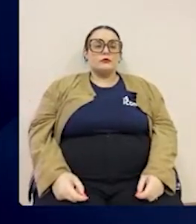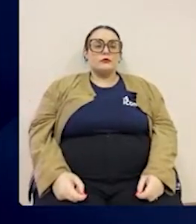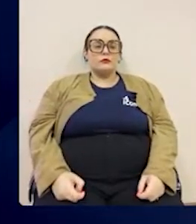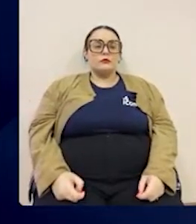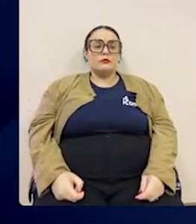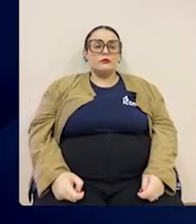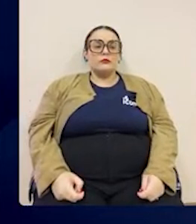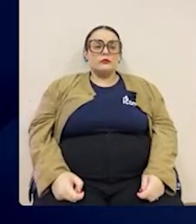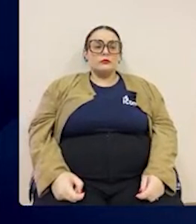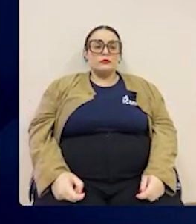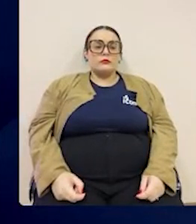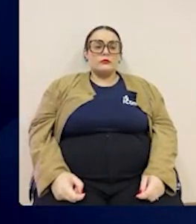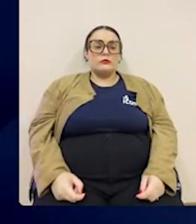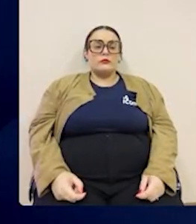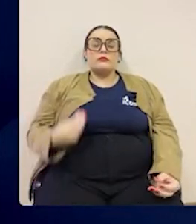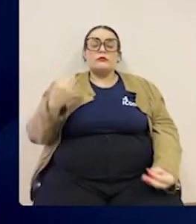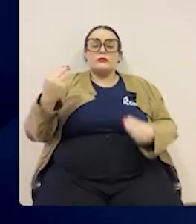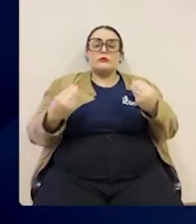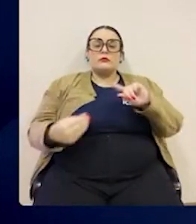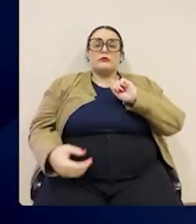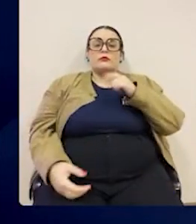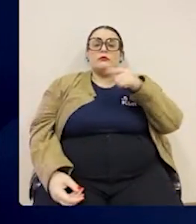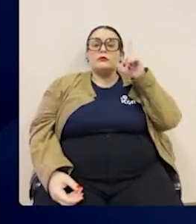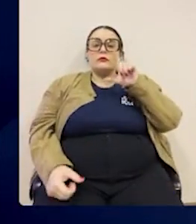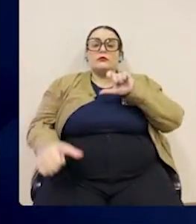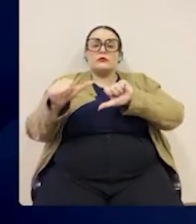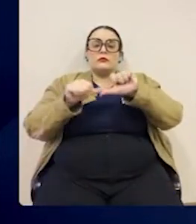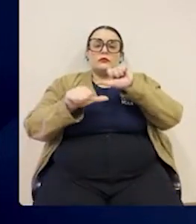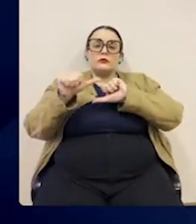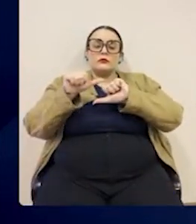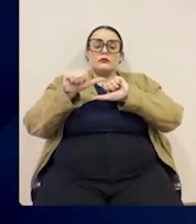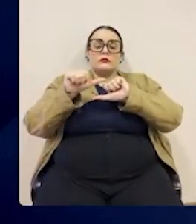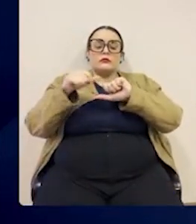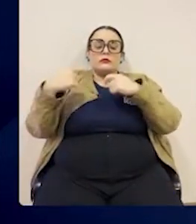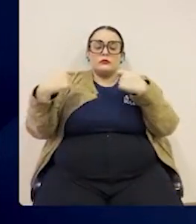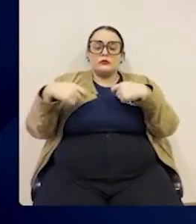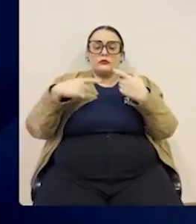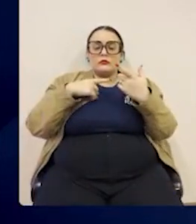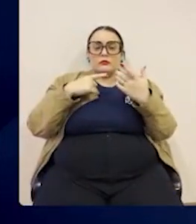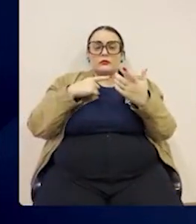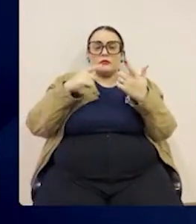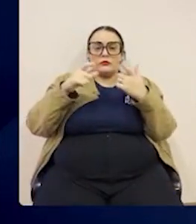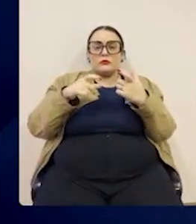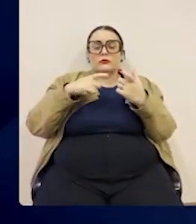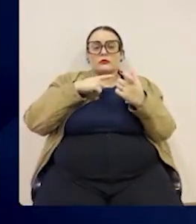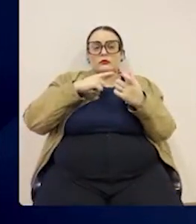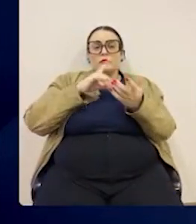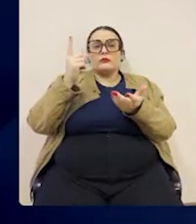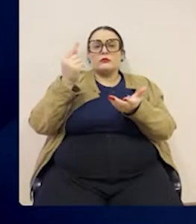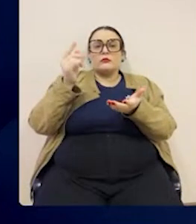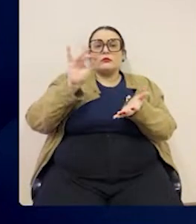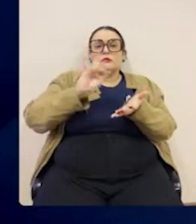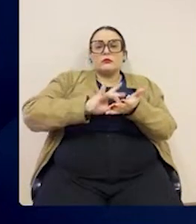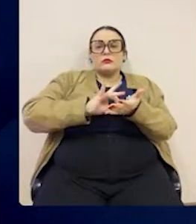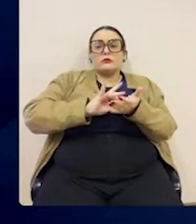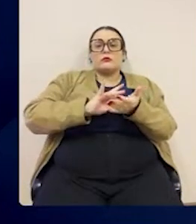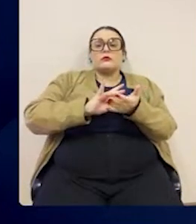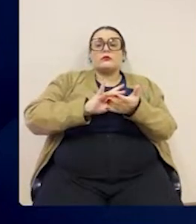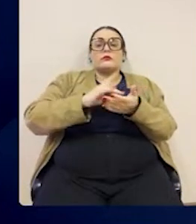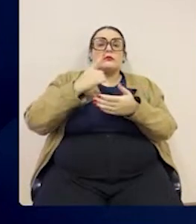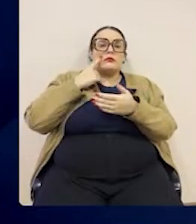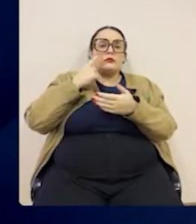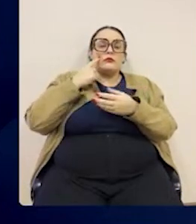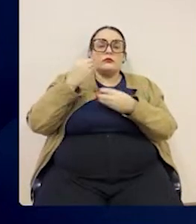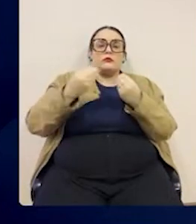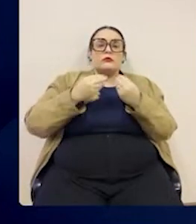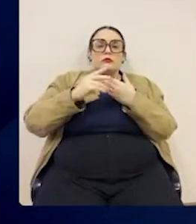De que forma a gente vai mudar isso? Vamos estabelecer alguns centros para intensificar isso e verificar o custo-efetividade disso, verificar os